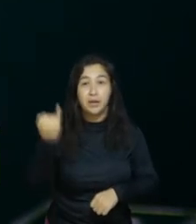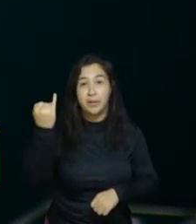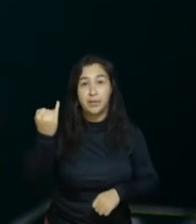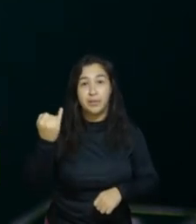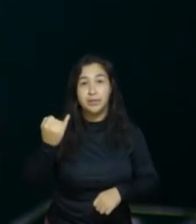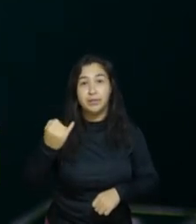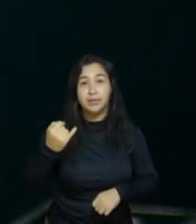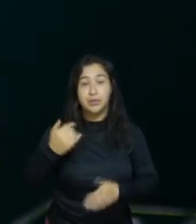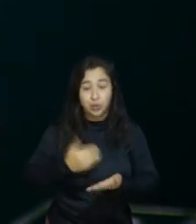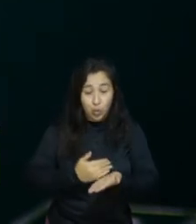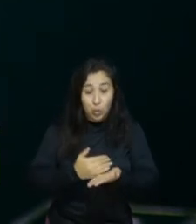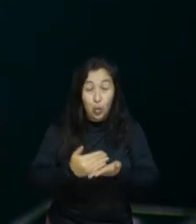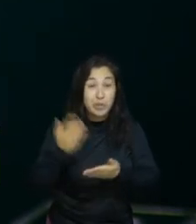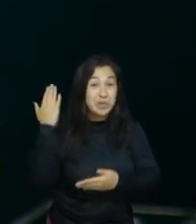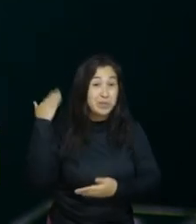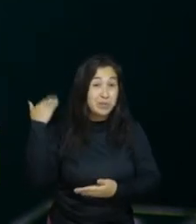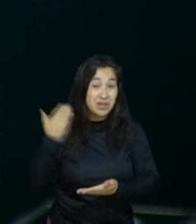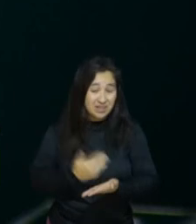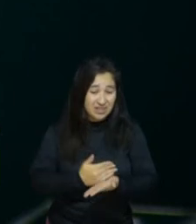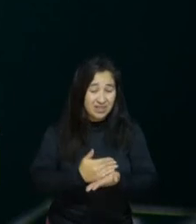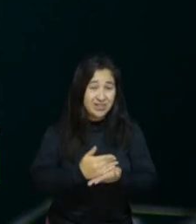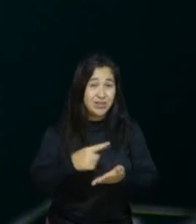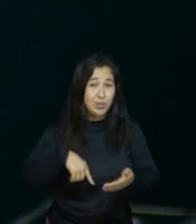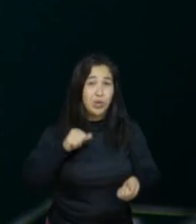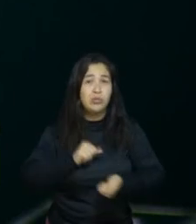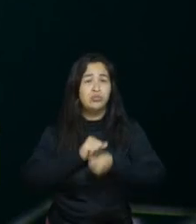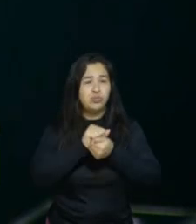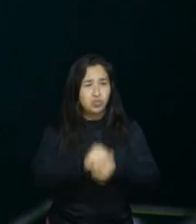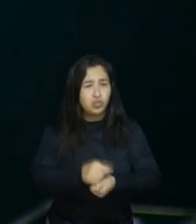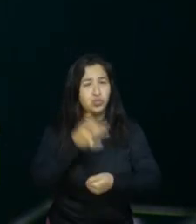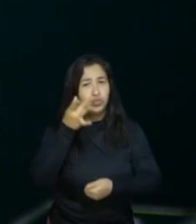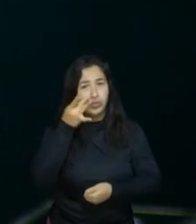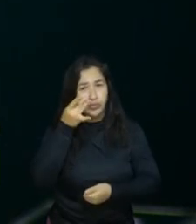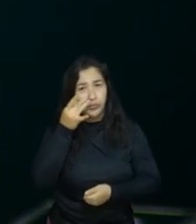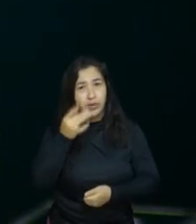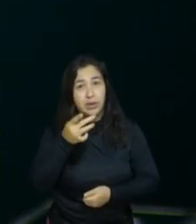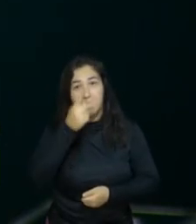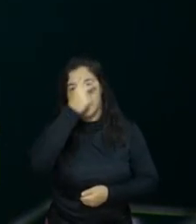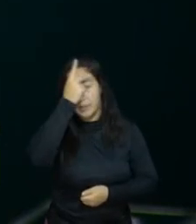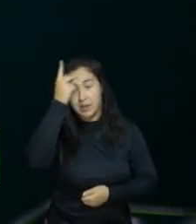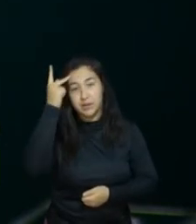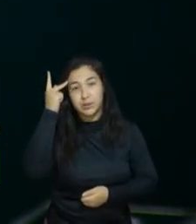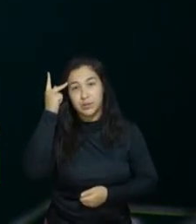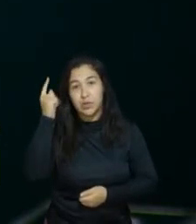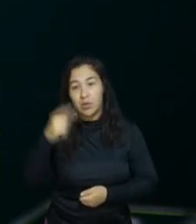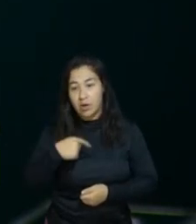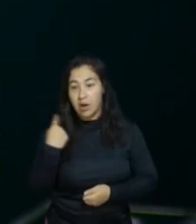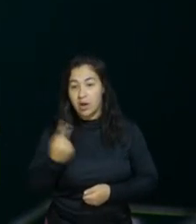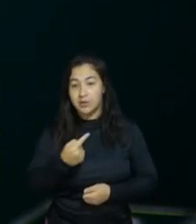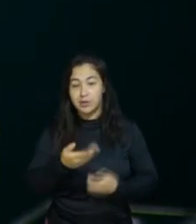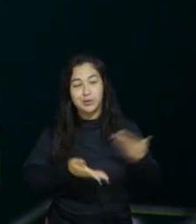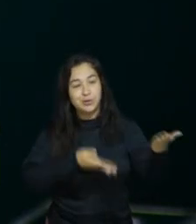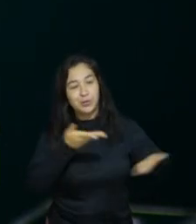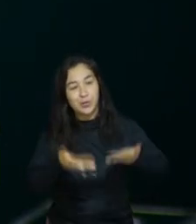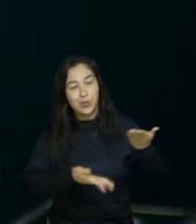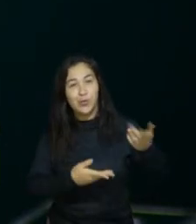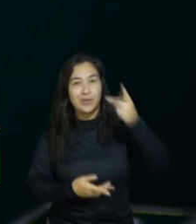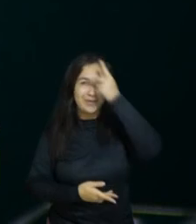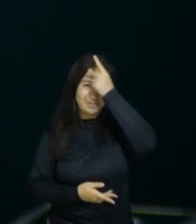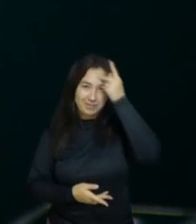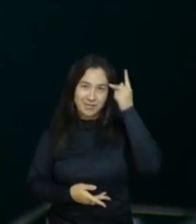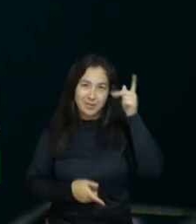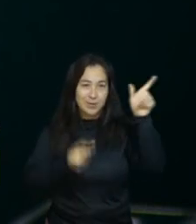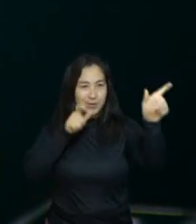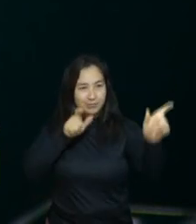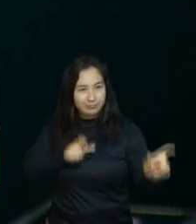desde o início, que aqui vem se falar, o que é pessoas. Nós estamos para cuidar de pessoas. E para cuidar de pessoas, a gente tem que ter um